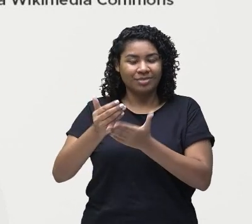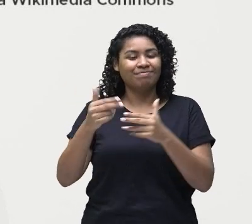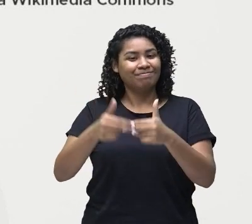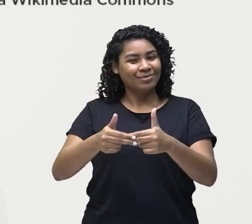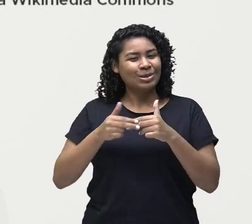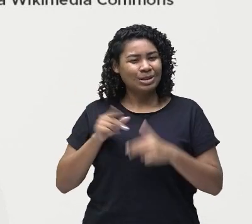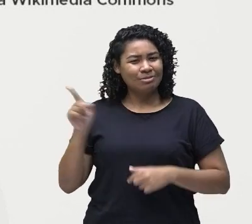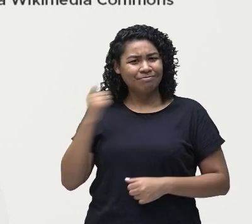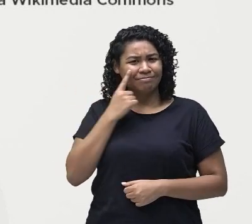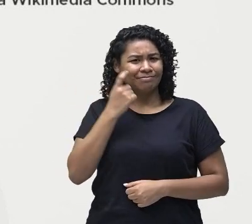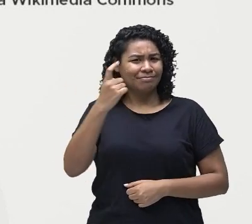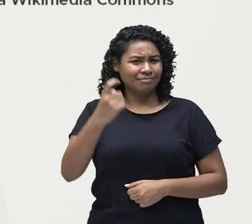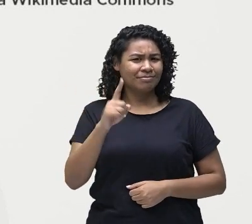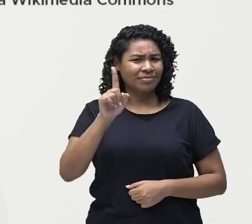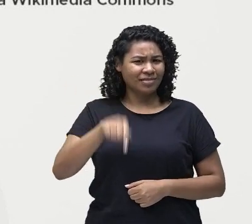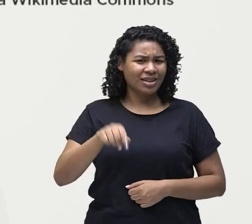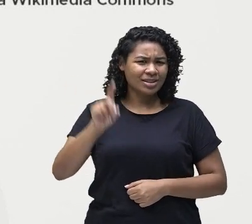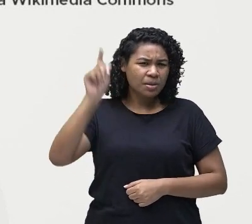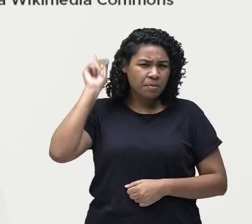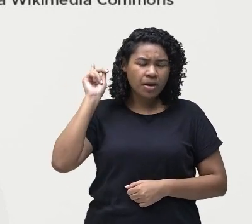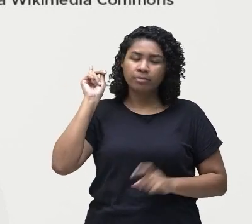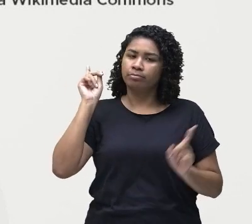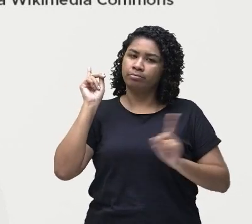Nem faz muito tempo, em